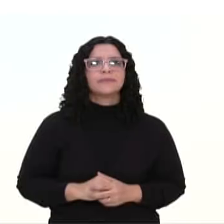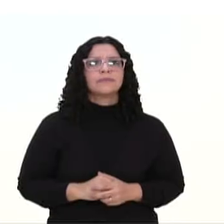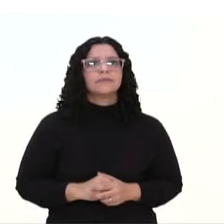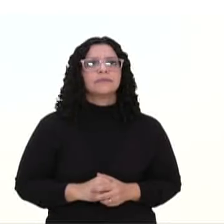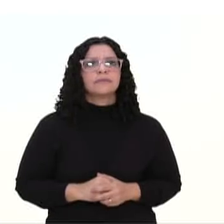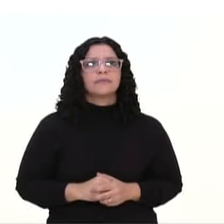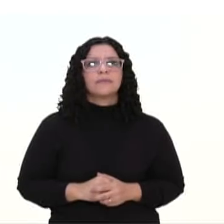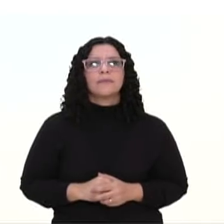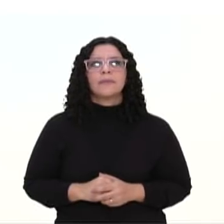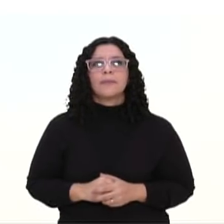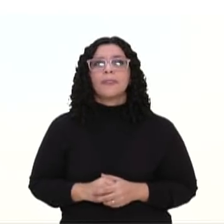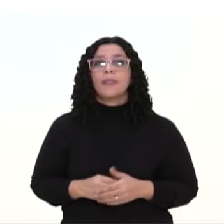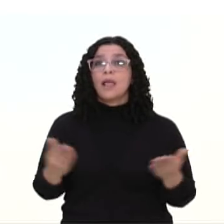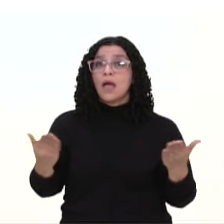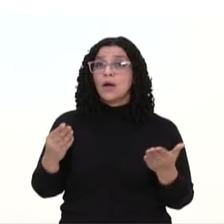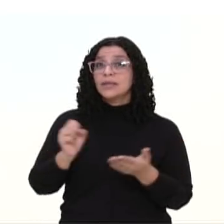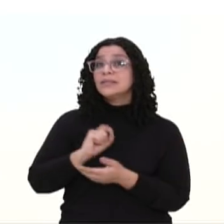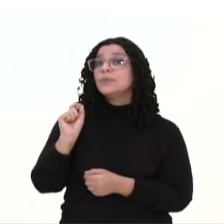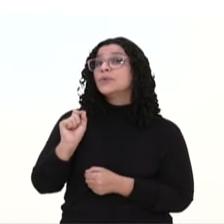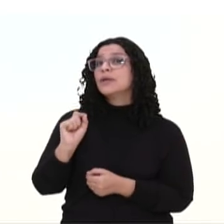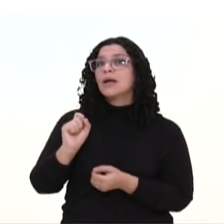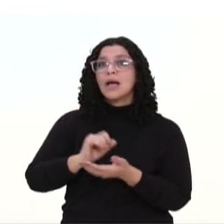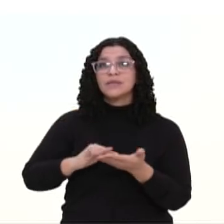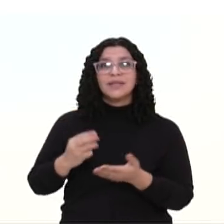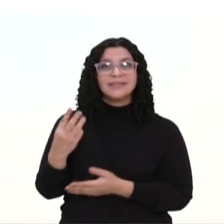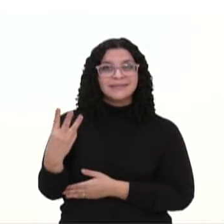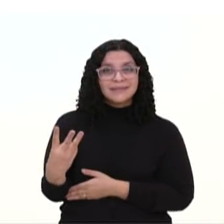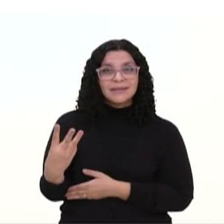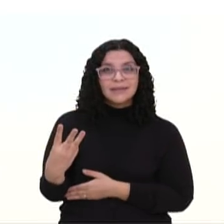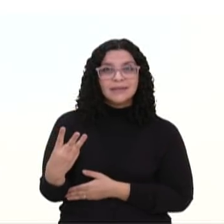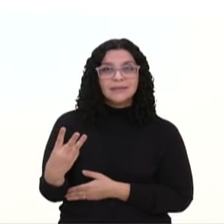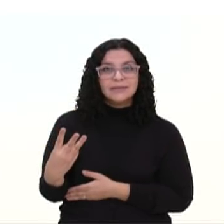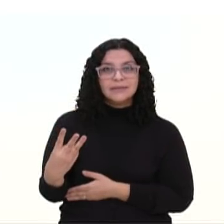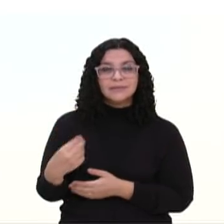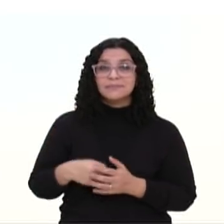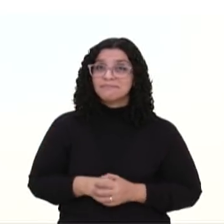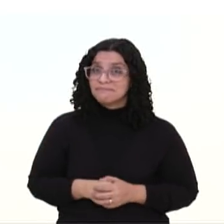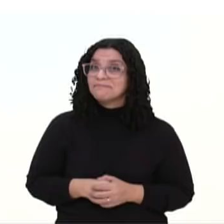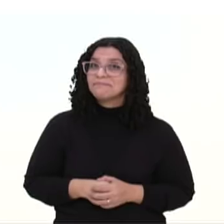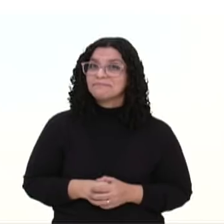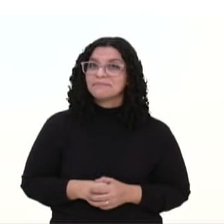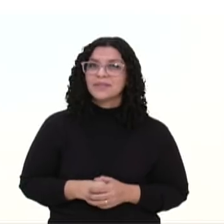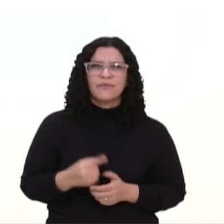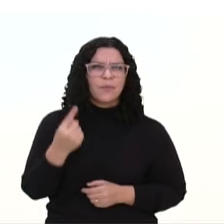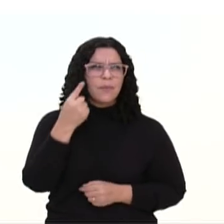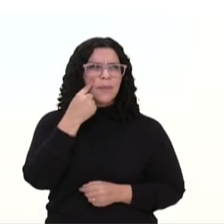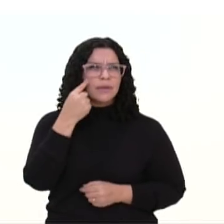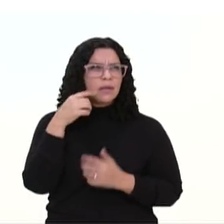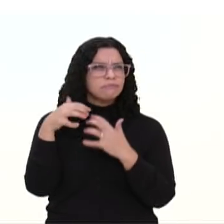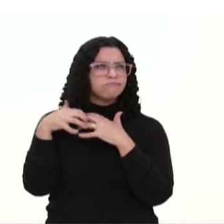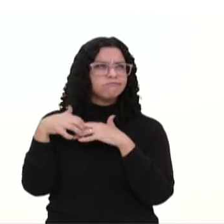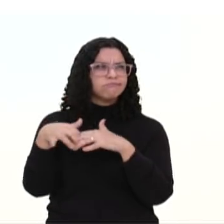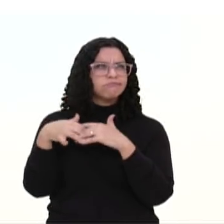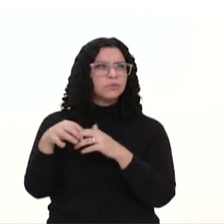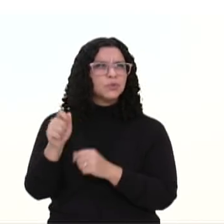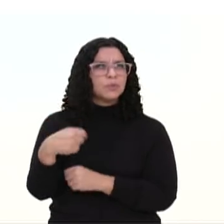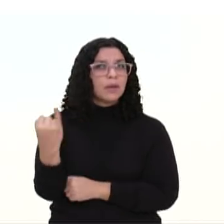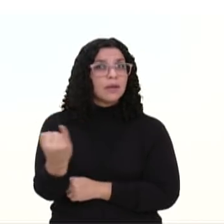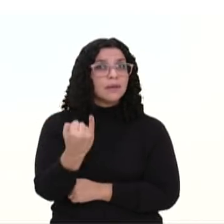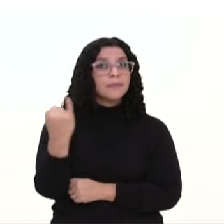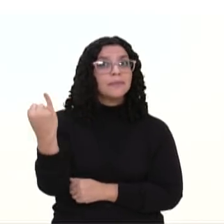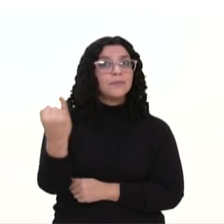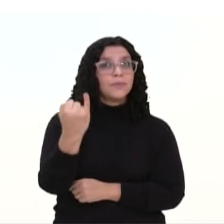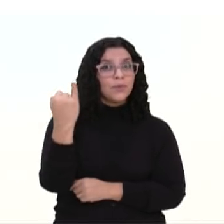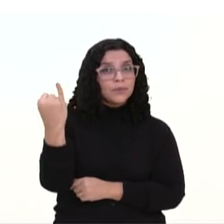reprisar de novo para vocês. Aí temos ali uma atividadezinha. Vamos pensar lá nessa